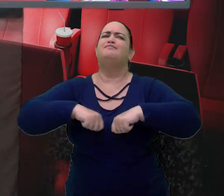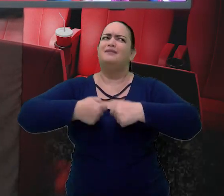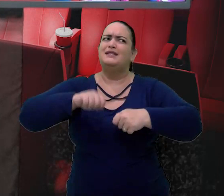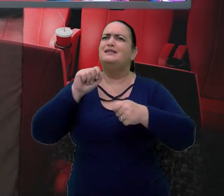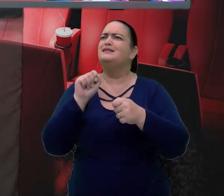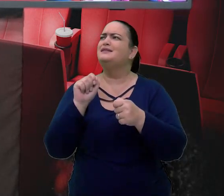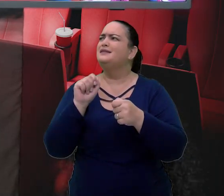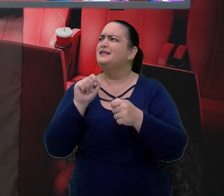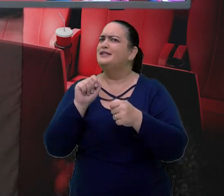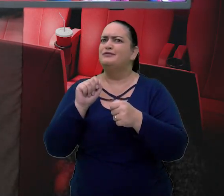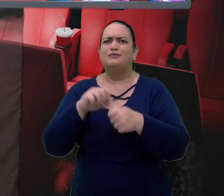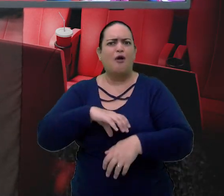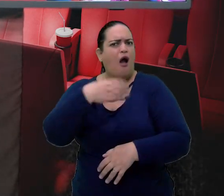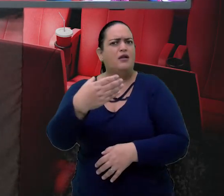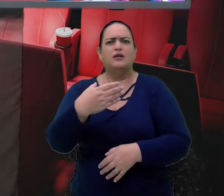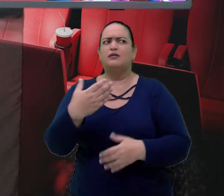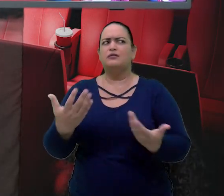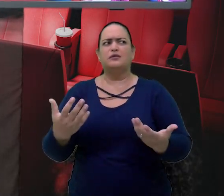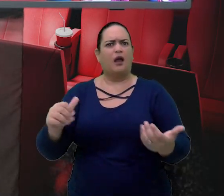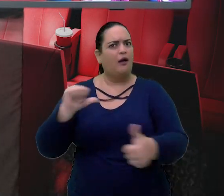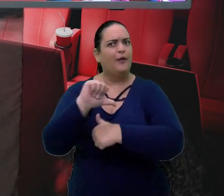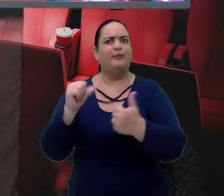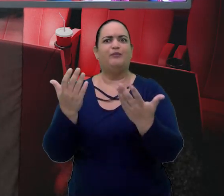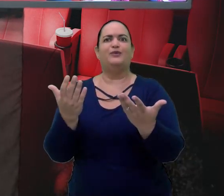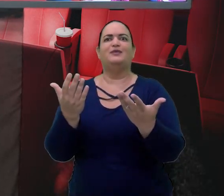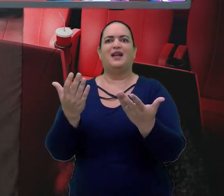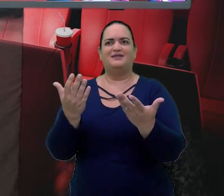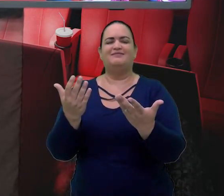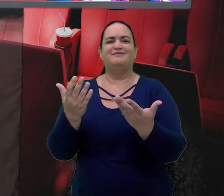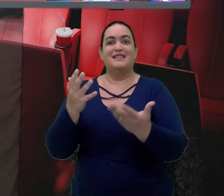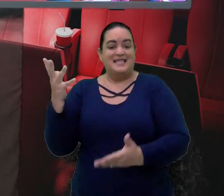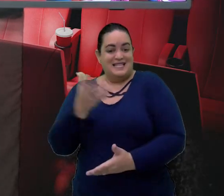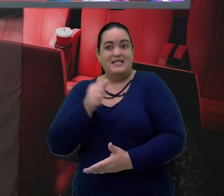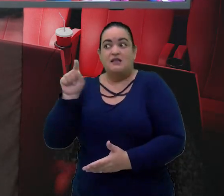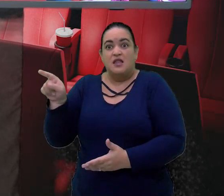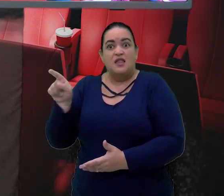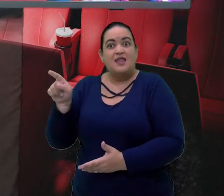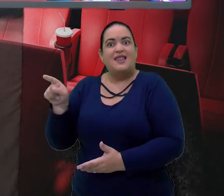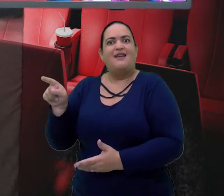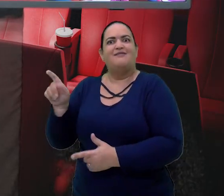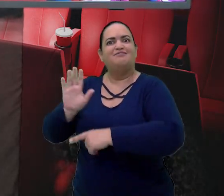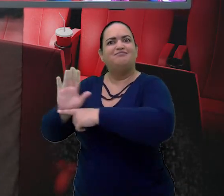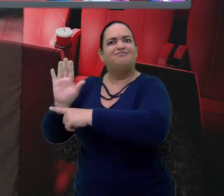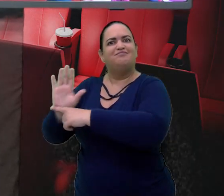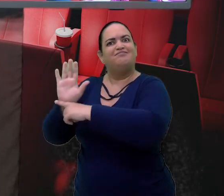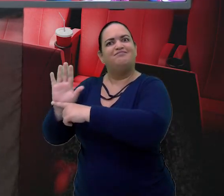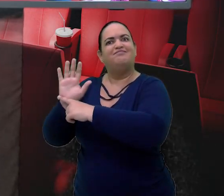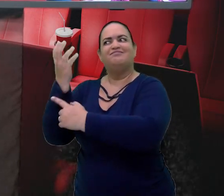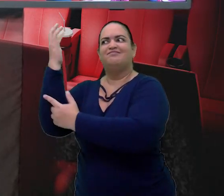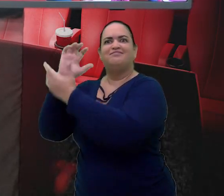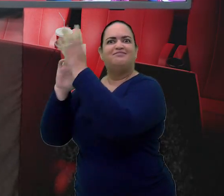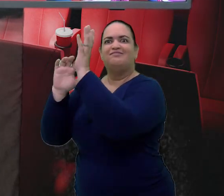feito. Ele precisa mudar alguma coisa. Ele precisa salvar urgentemente a floresta para salvá-la